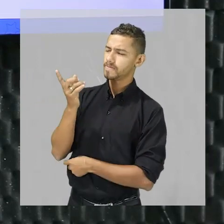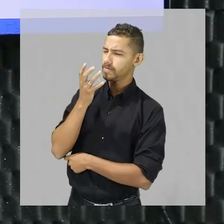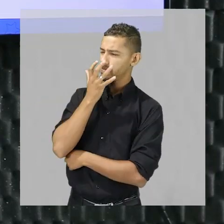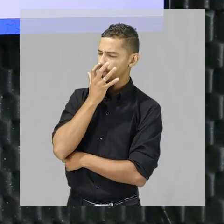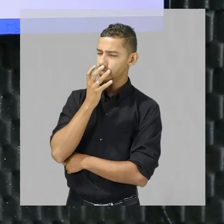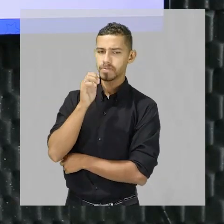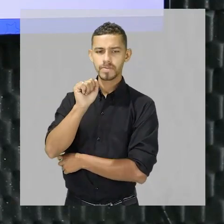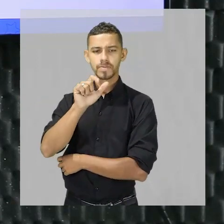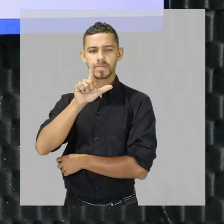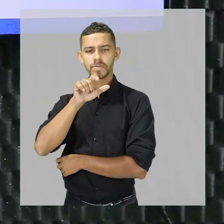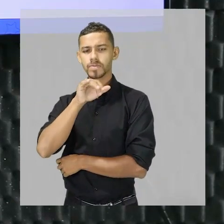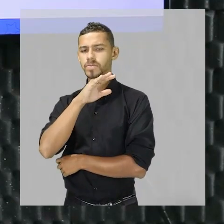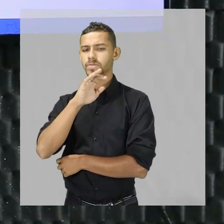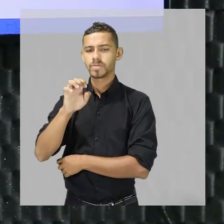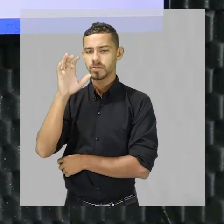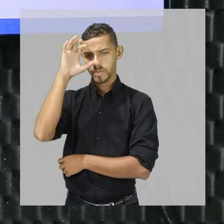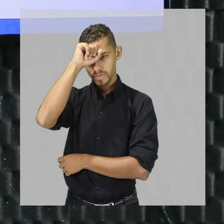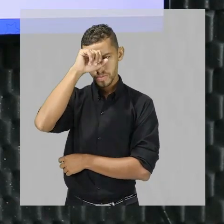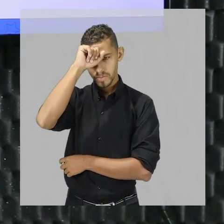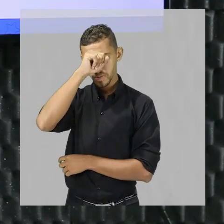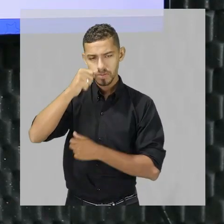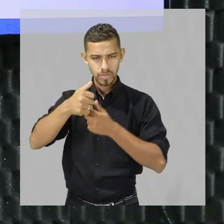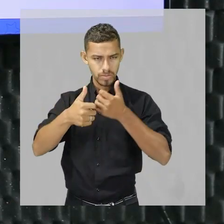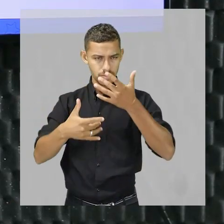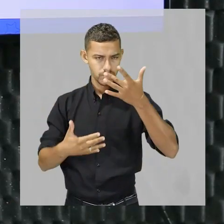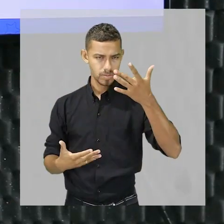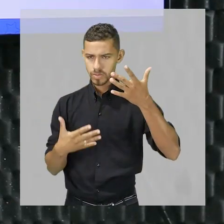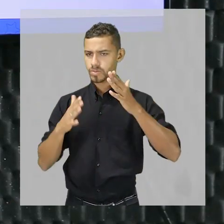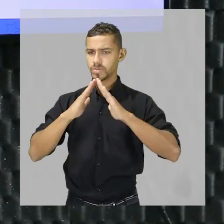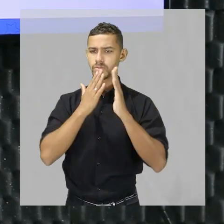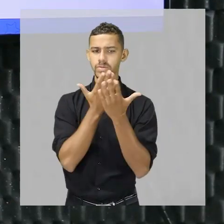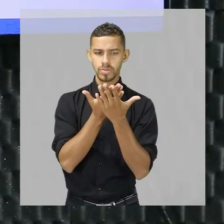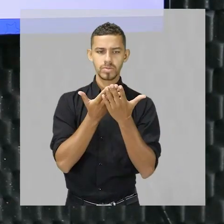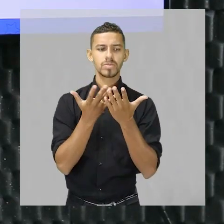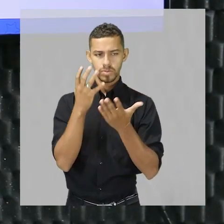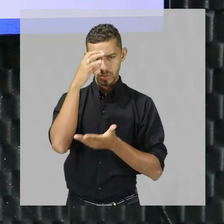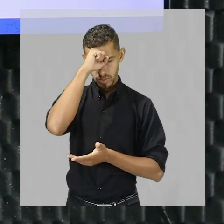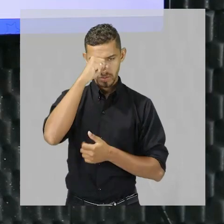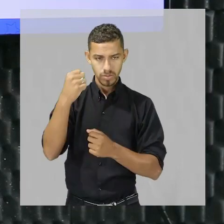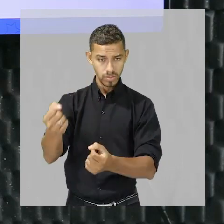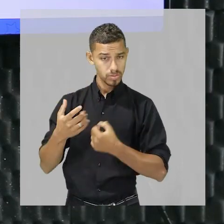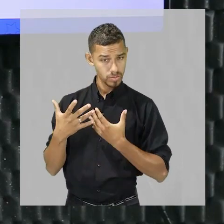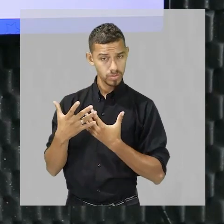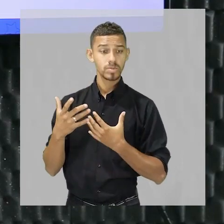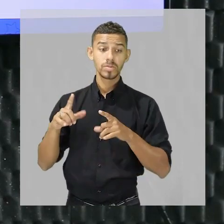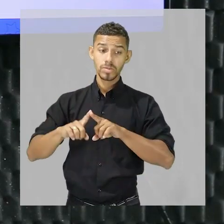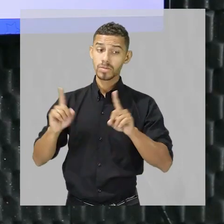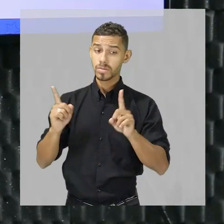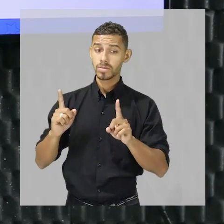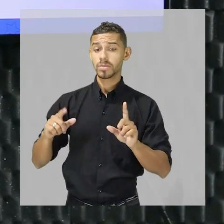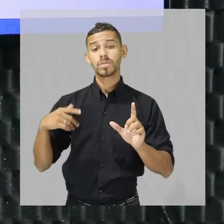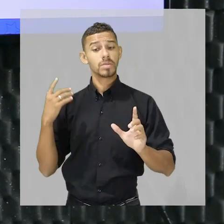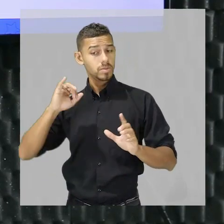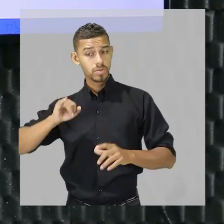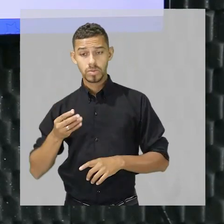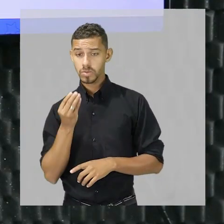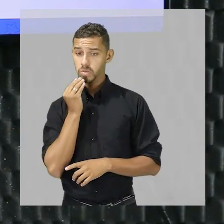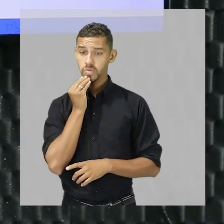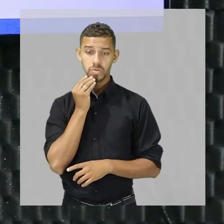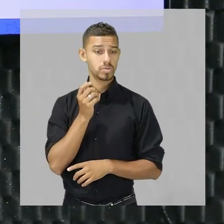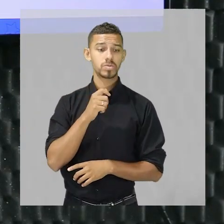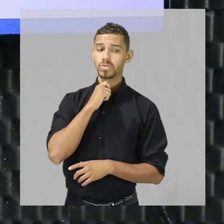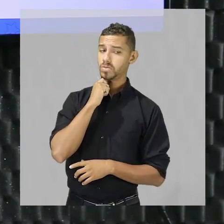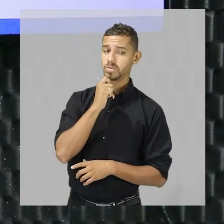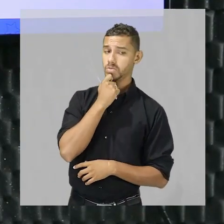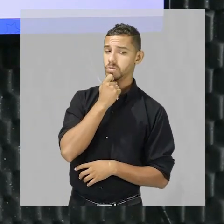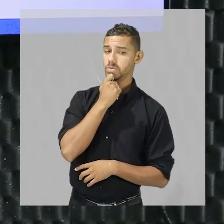aprendido uma porção de coisas desse tipo na escola. E embora essa não fosse uma oportunidade lá muito boa